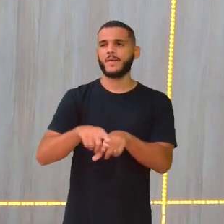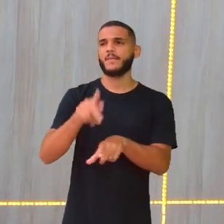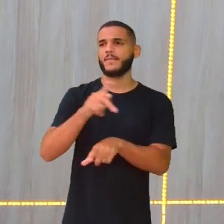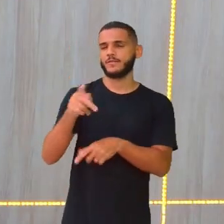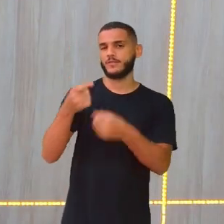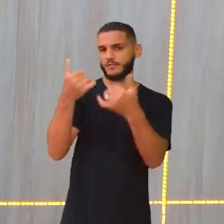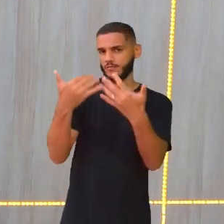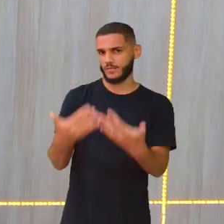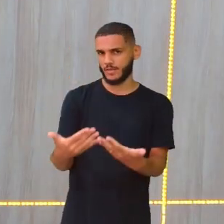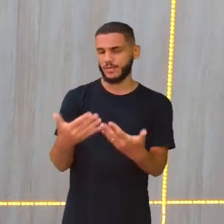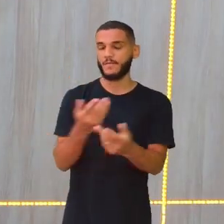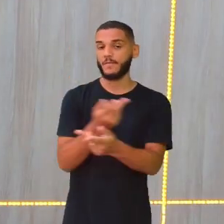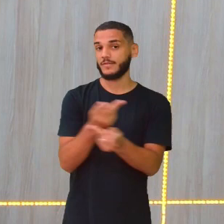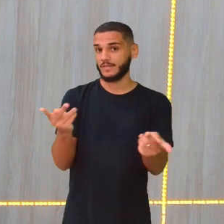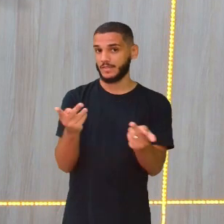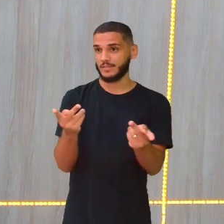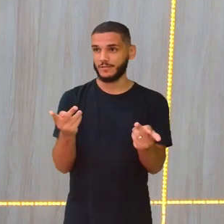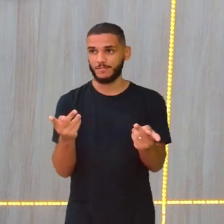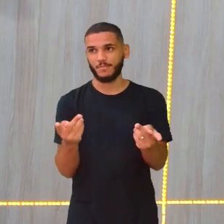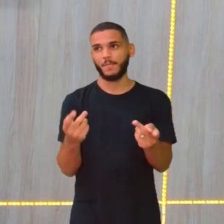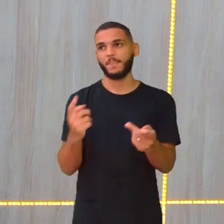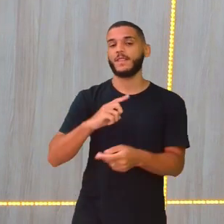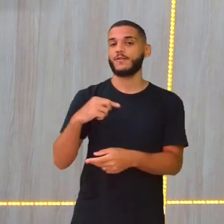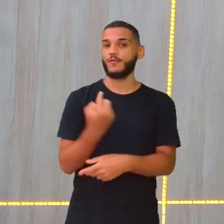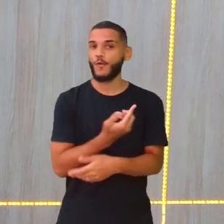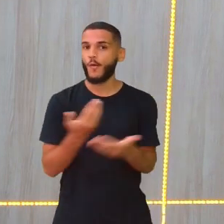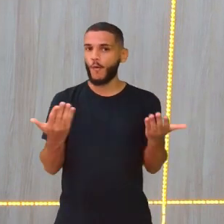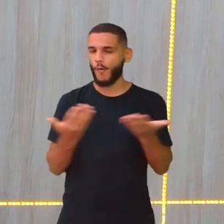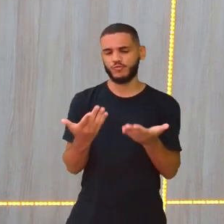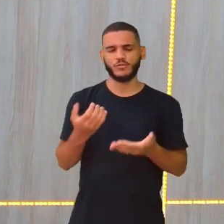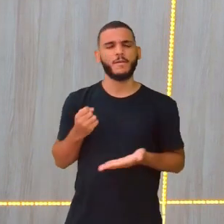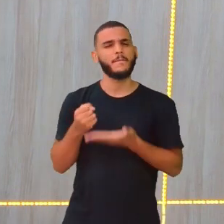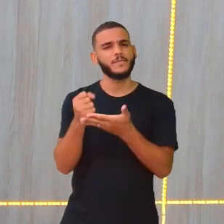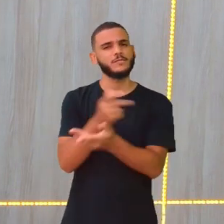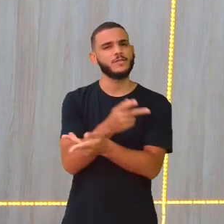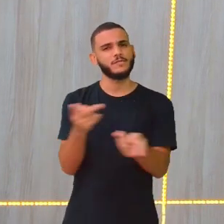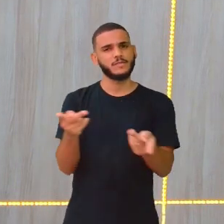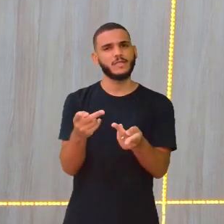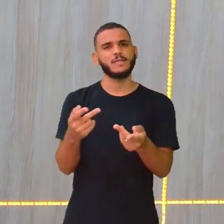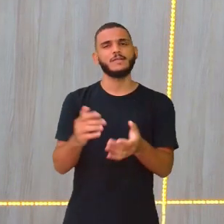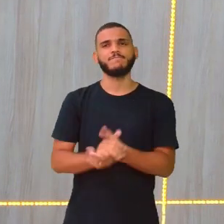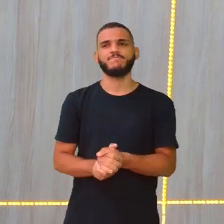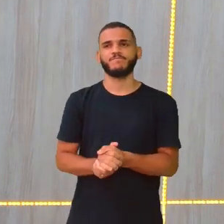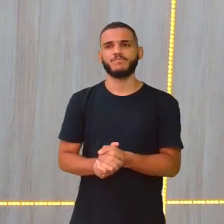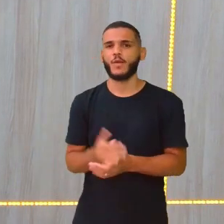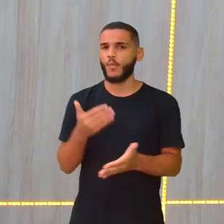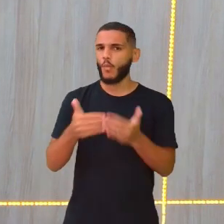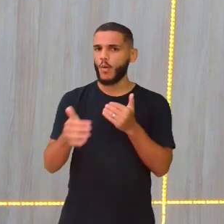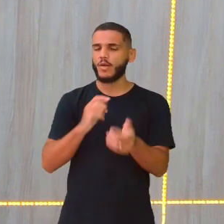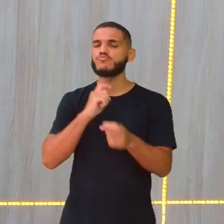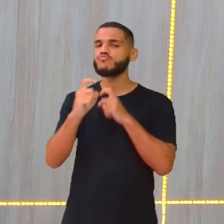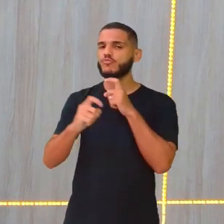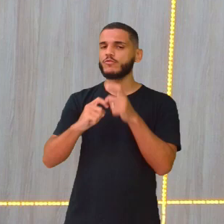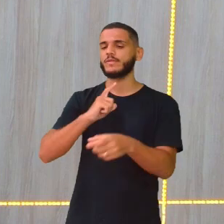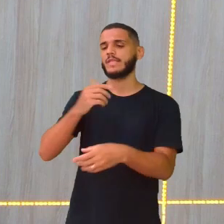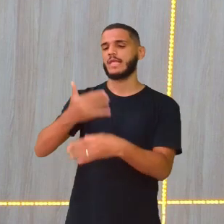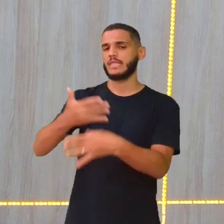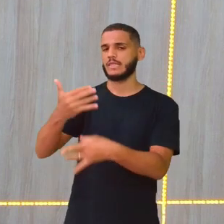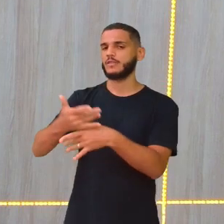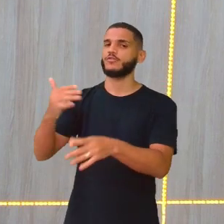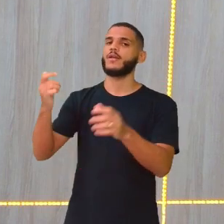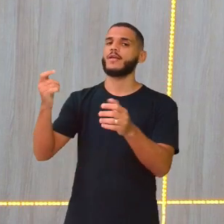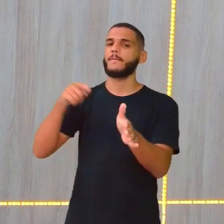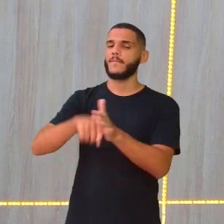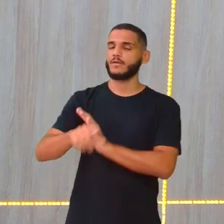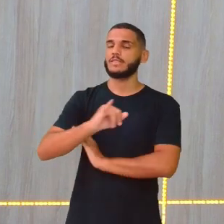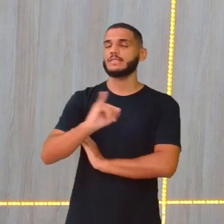a professora Viviane, a gente está aqui para ajudar vocês. Então, a gente não morde qualquer dúvida, joga no chat. E se você